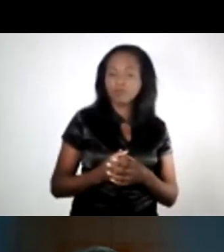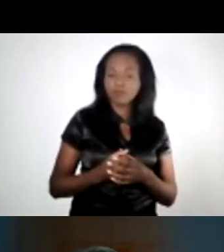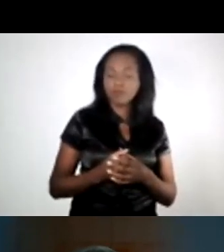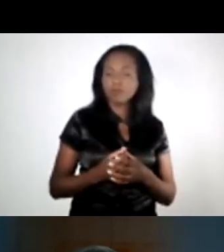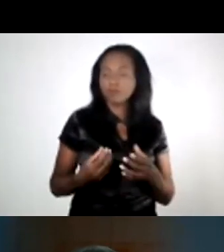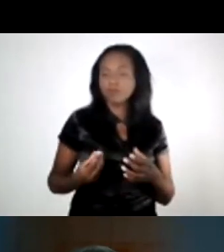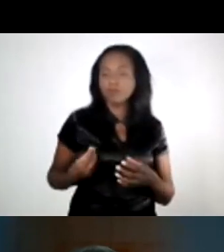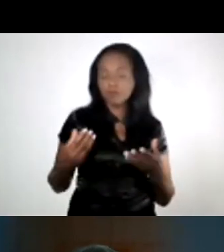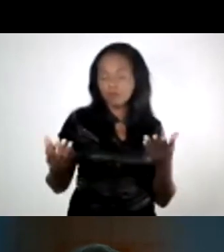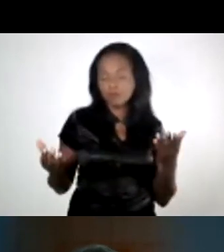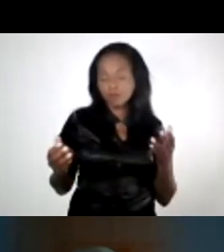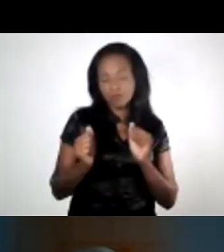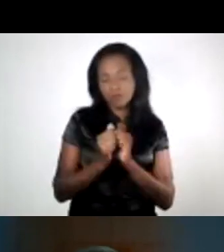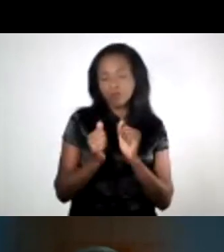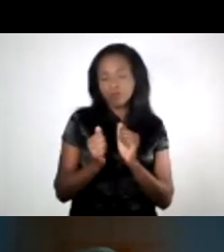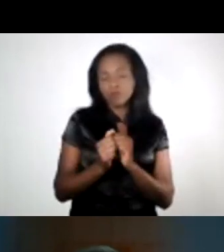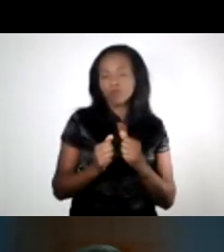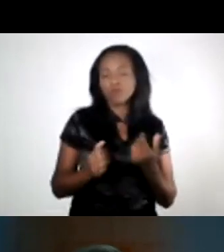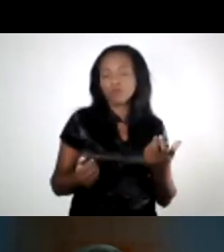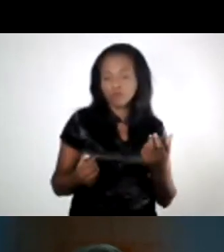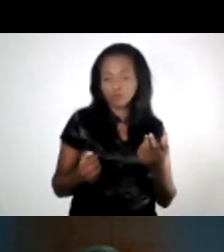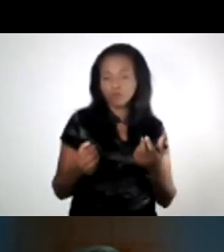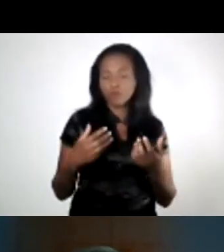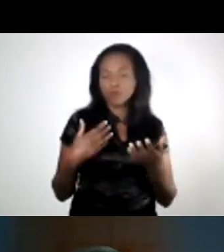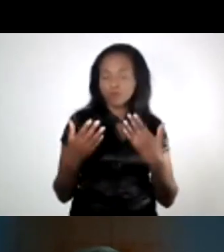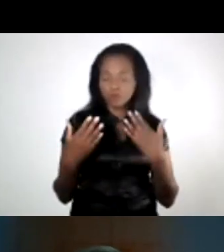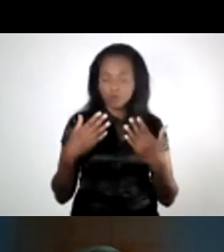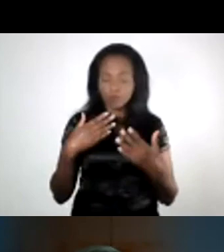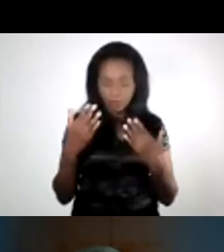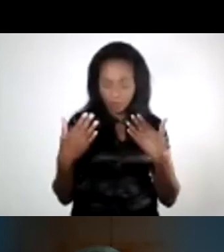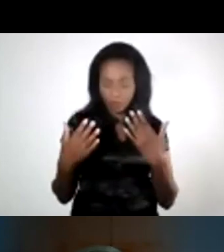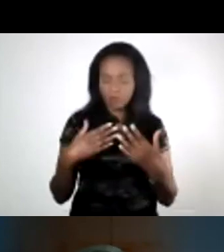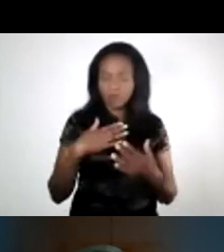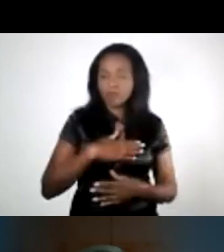com a gente, né? Essa devolutiva gostosa, né?